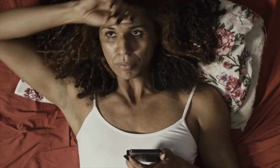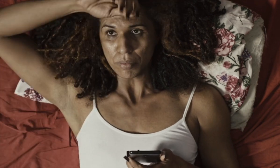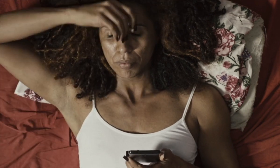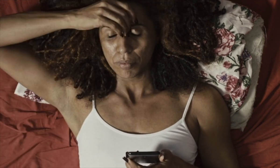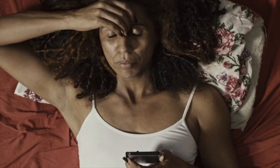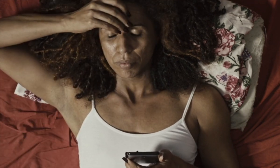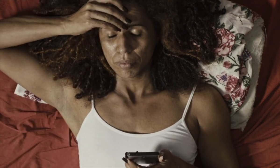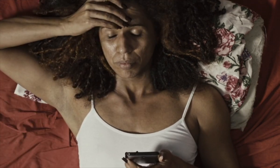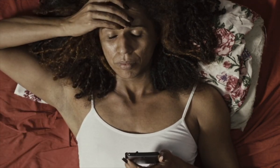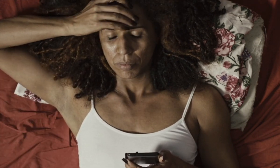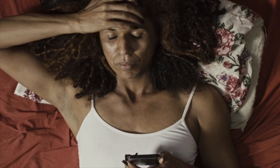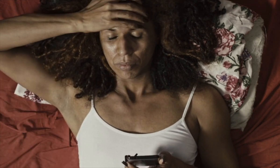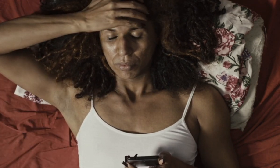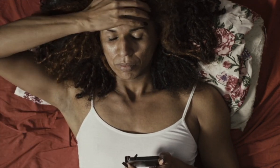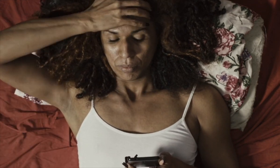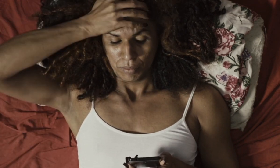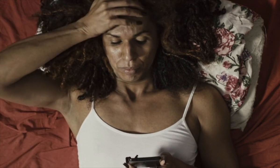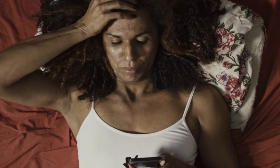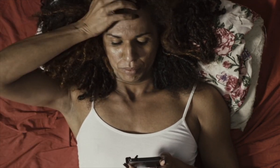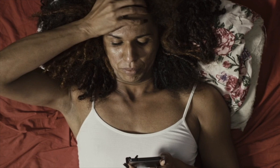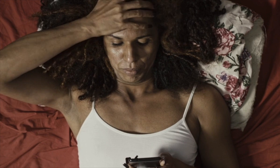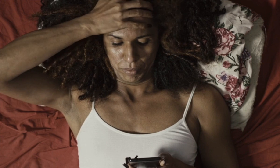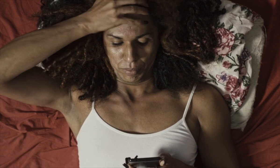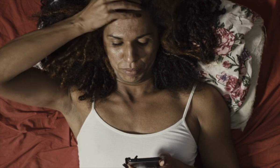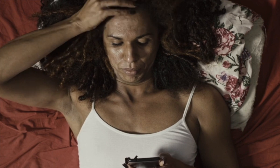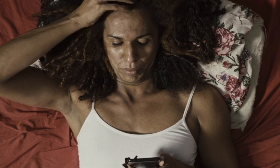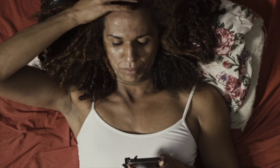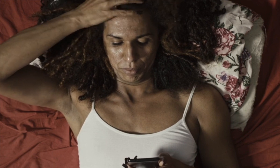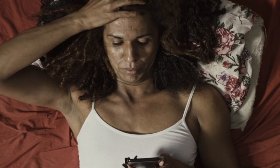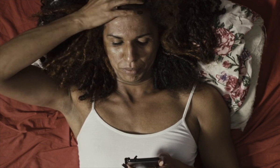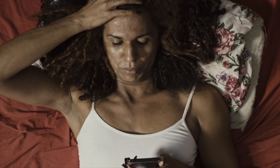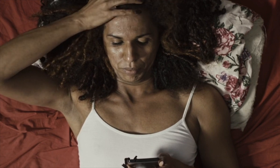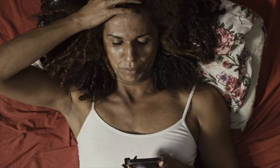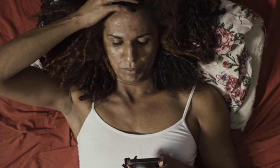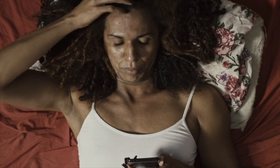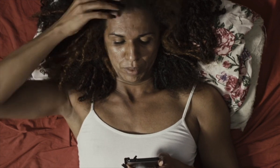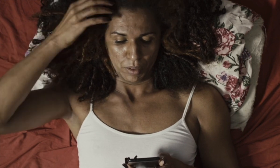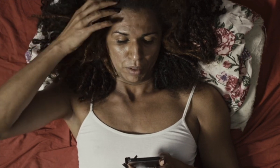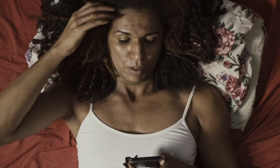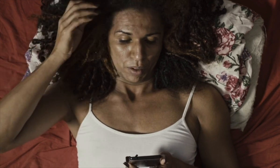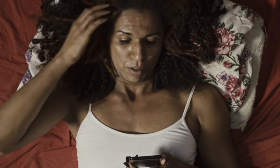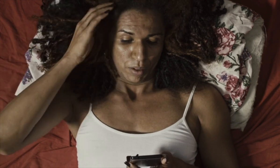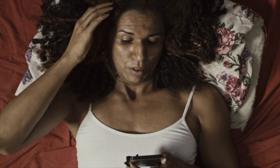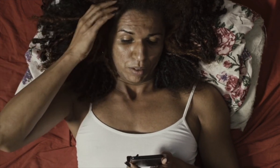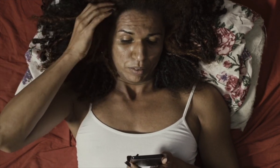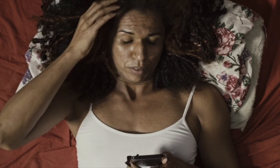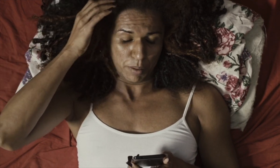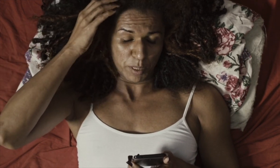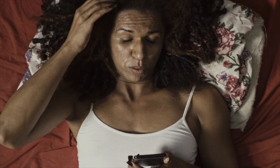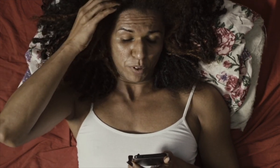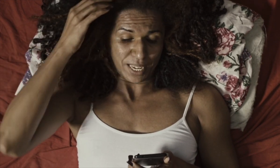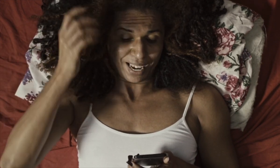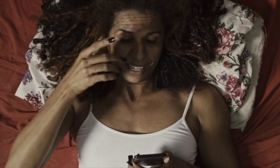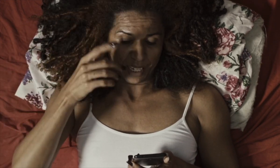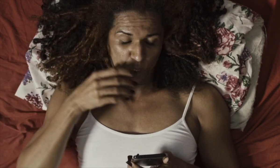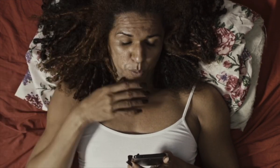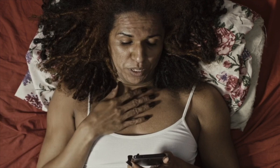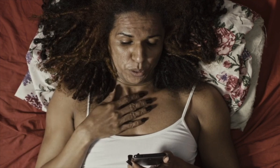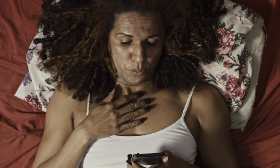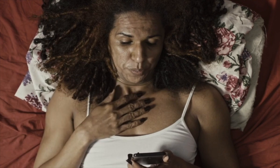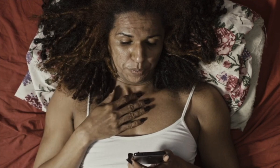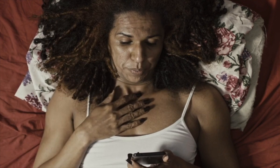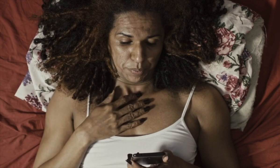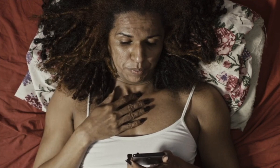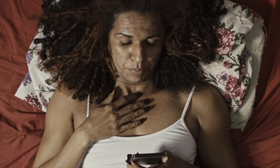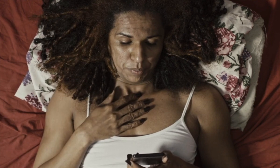O motorista, amigo dele, queria ter fazer a linha comigo, mas eu achei ele uó. Sim, mas o que foi que a gata